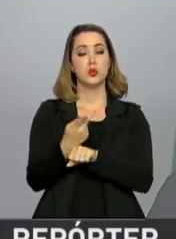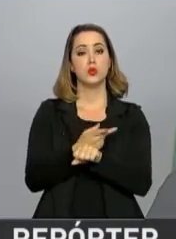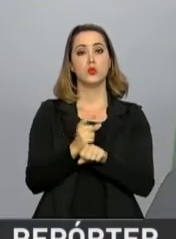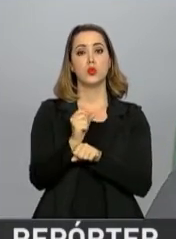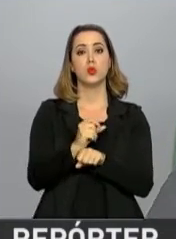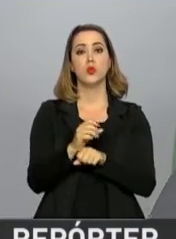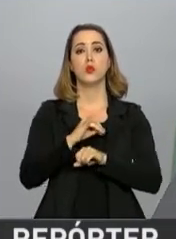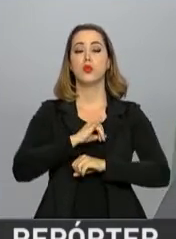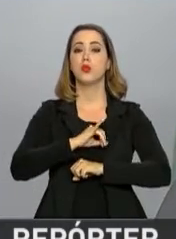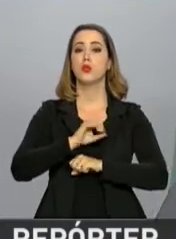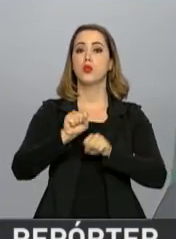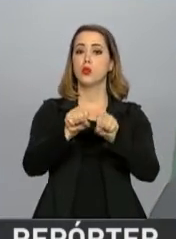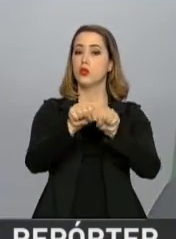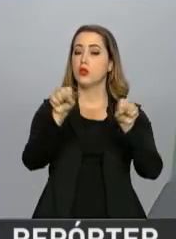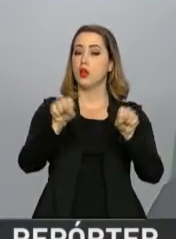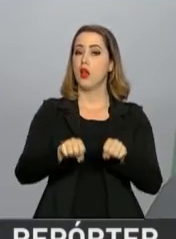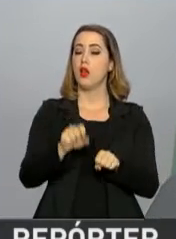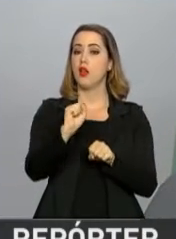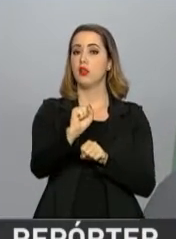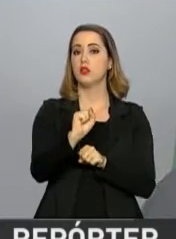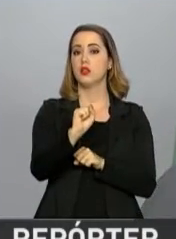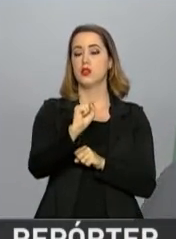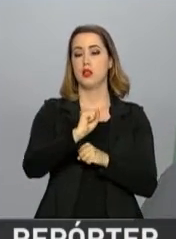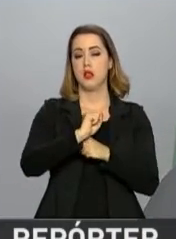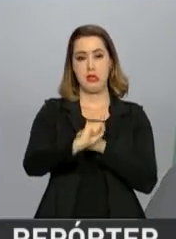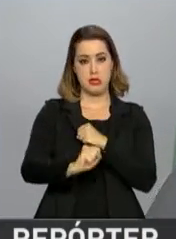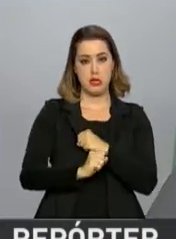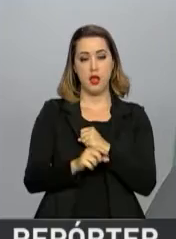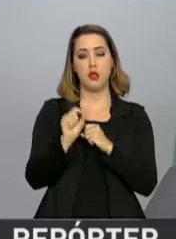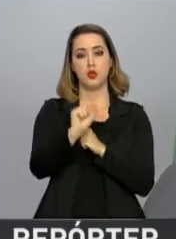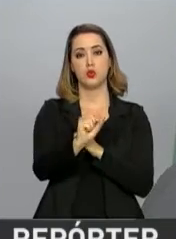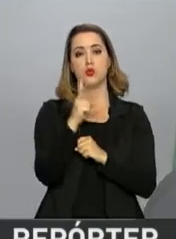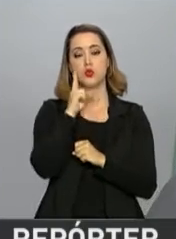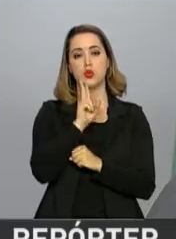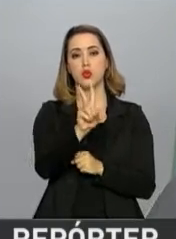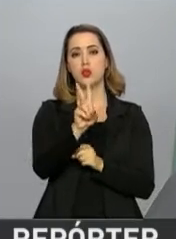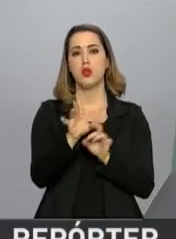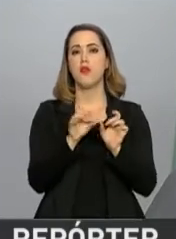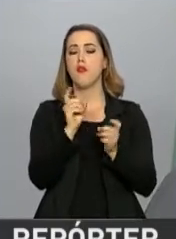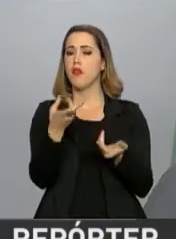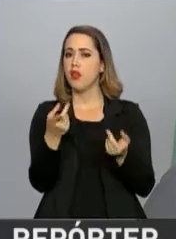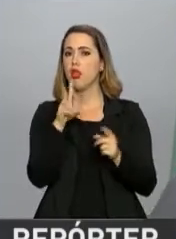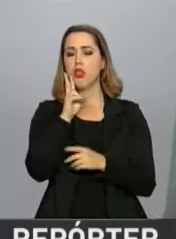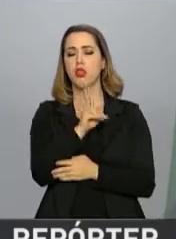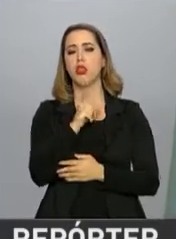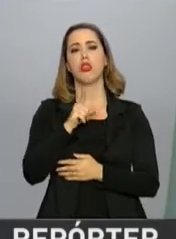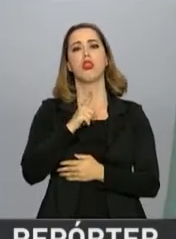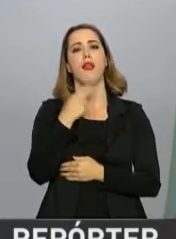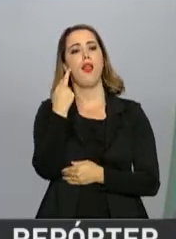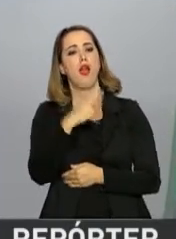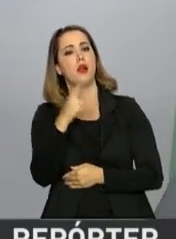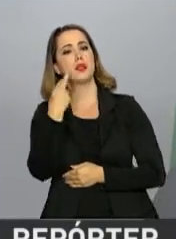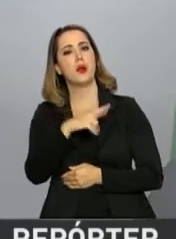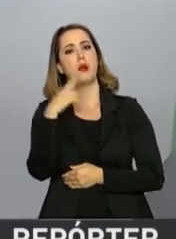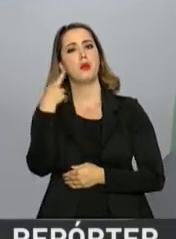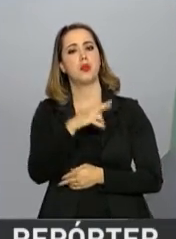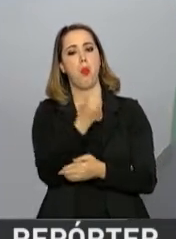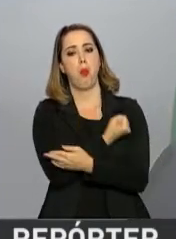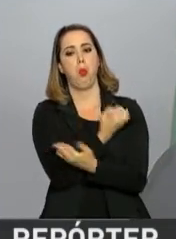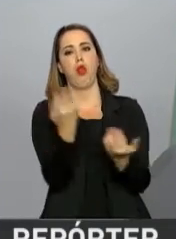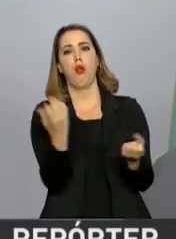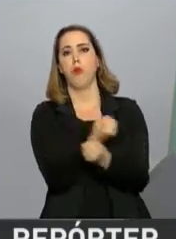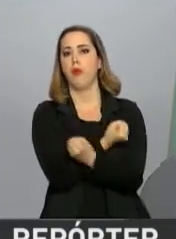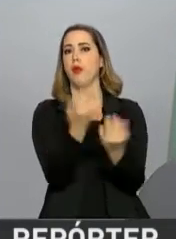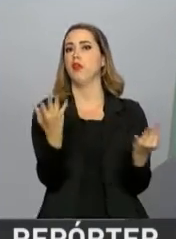dos órgãos de defesa do consumidor e sites especializados e reclamações pois todos esses veículos estão na